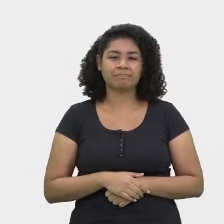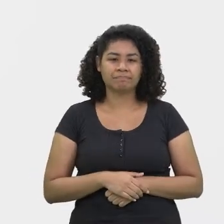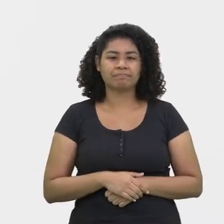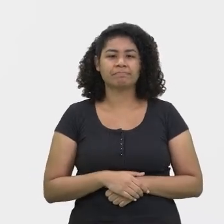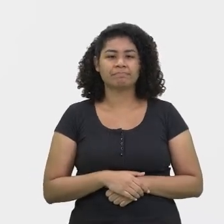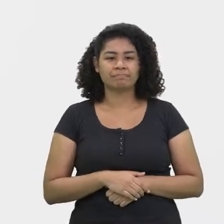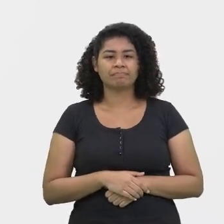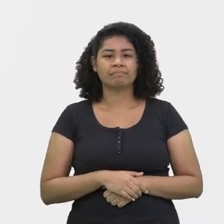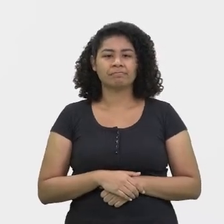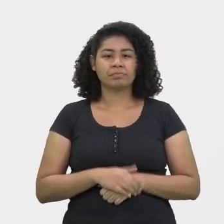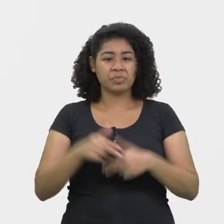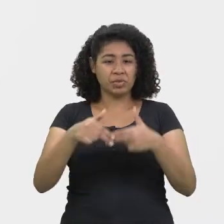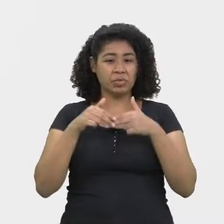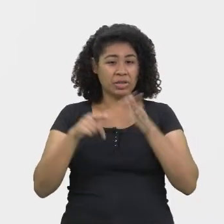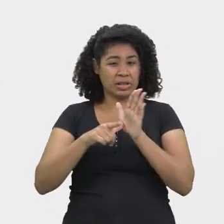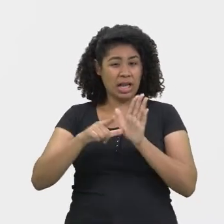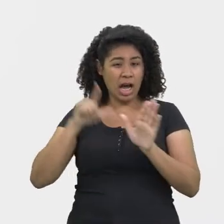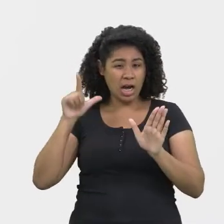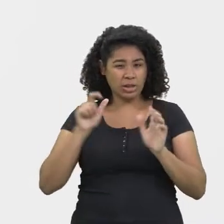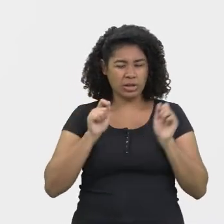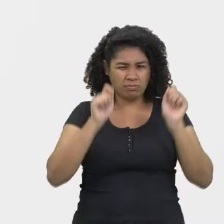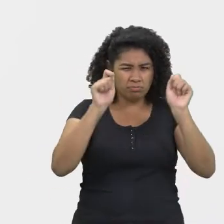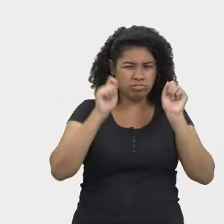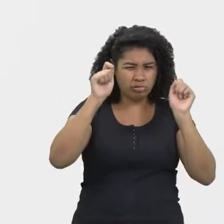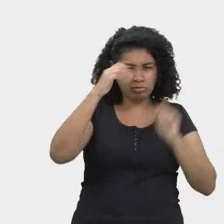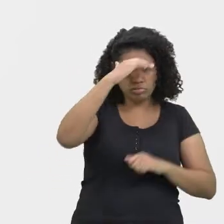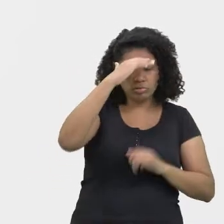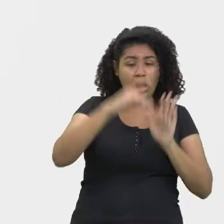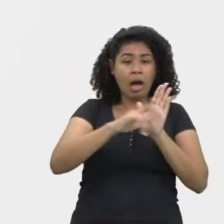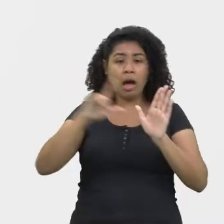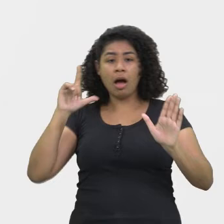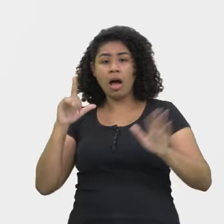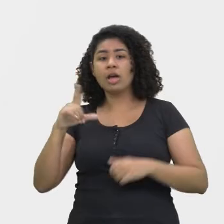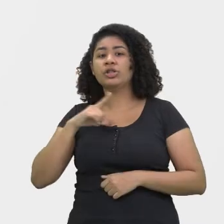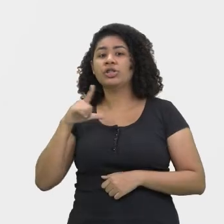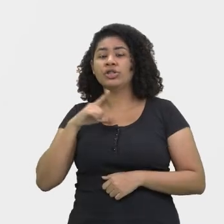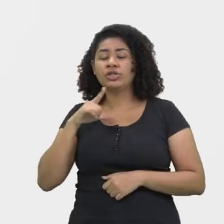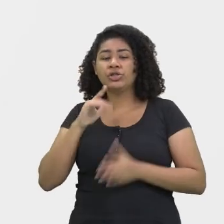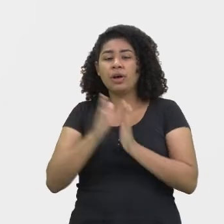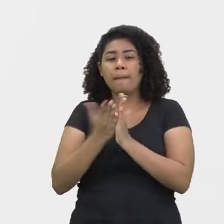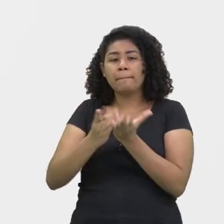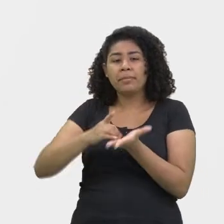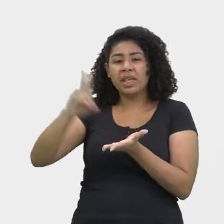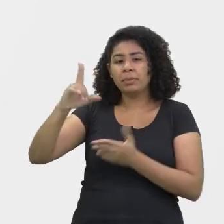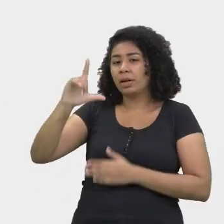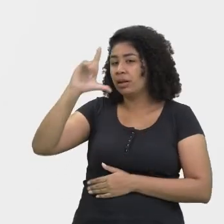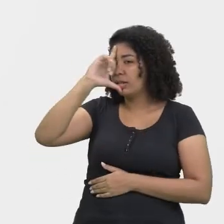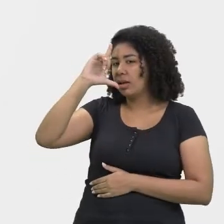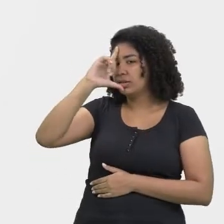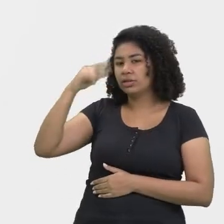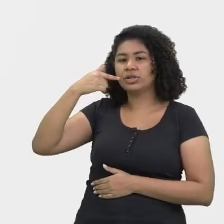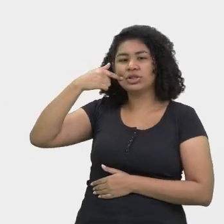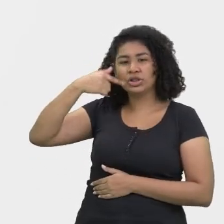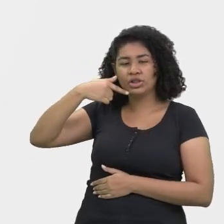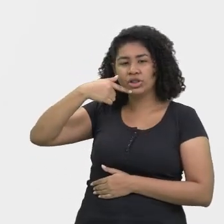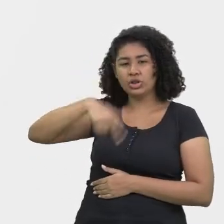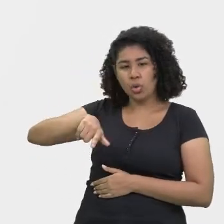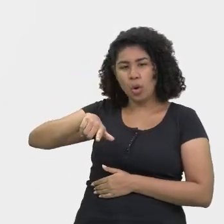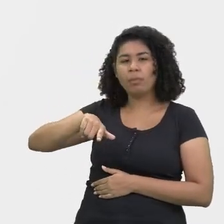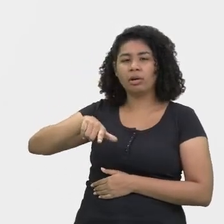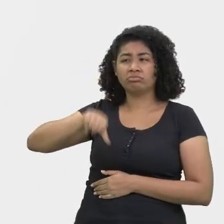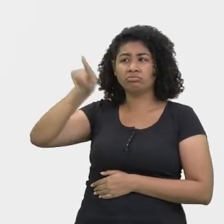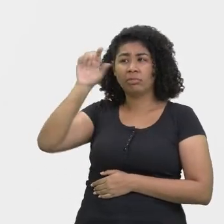havia Bíblias em latim, que eram monopolizadas pela Igreja Católica, mas com o processo de